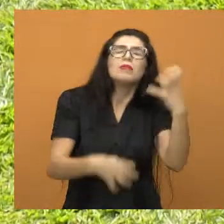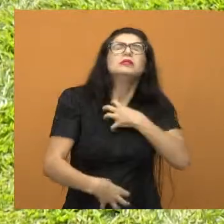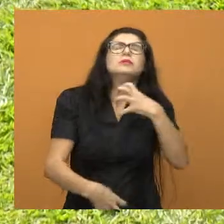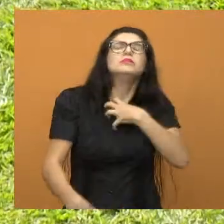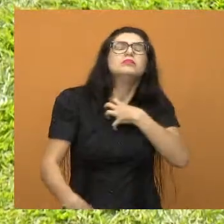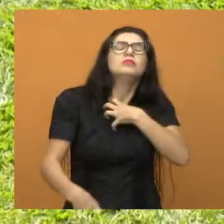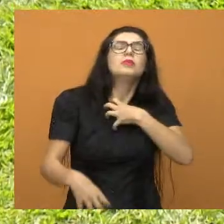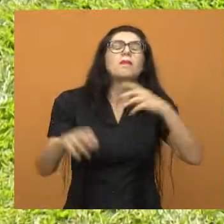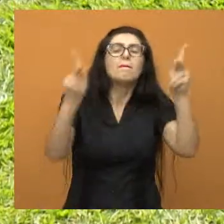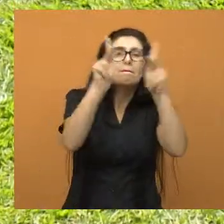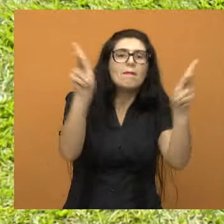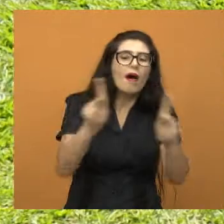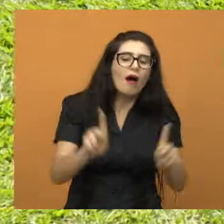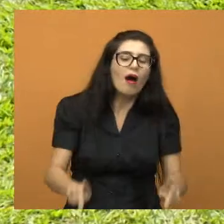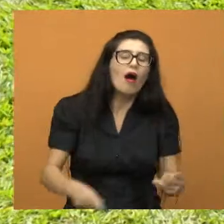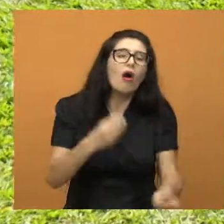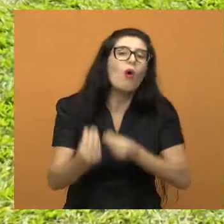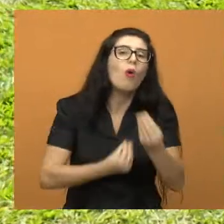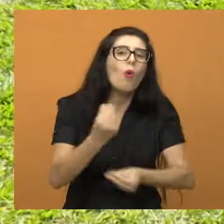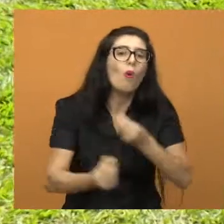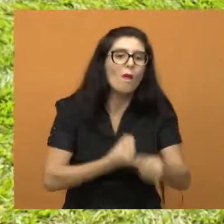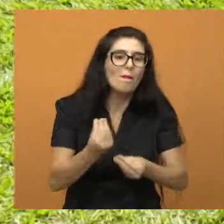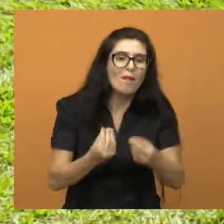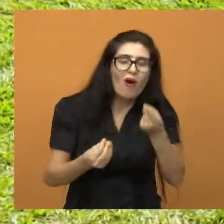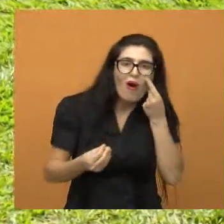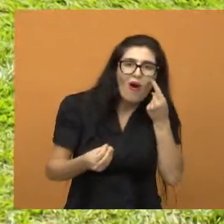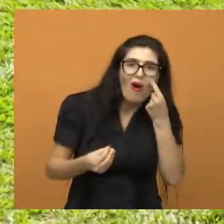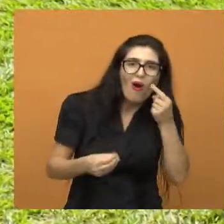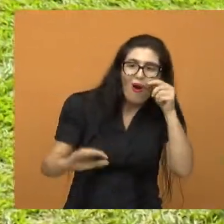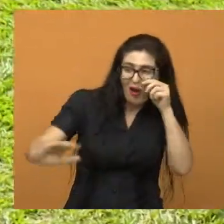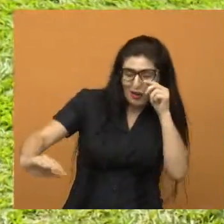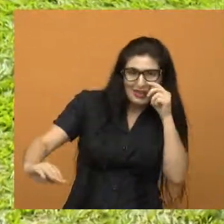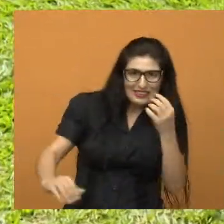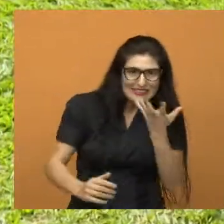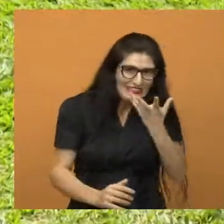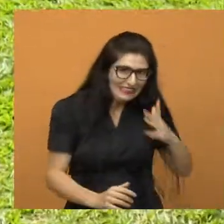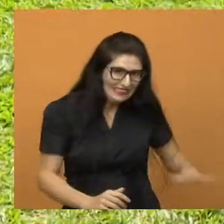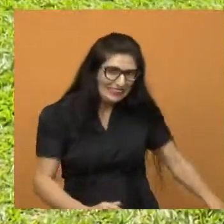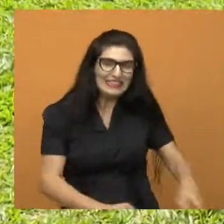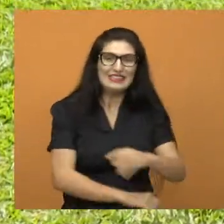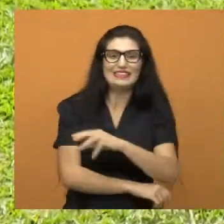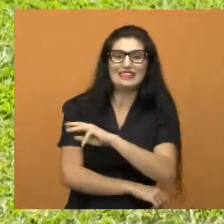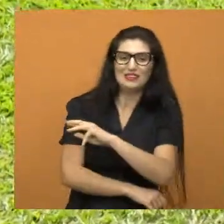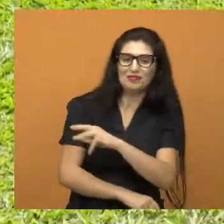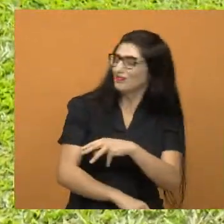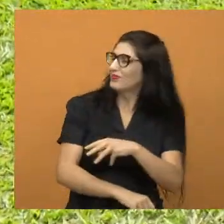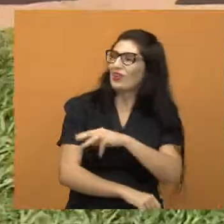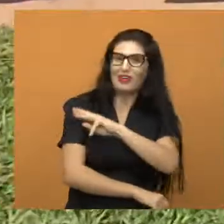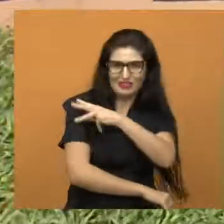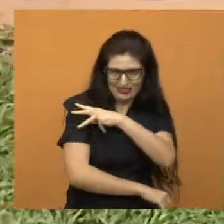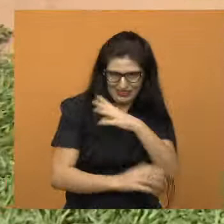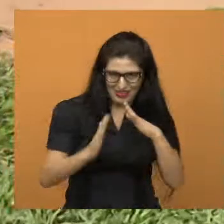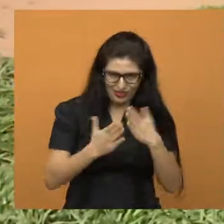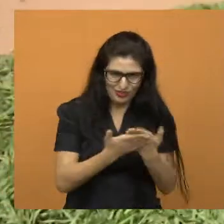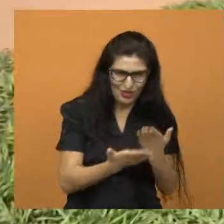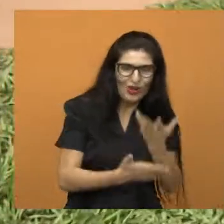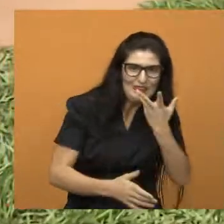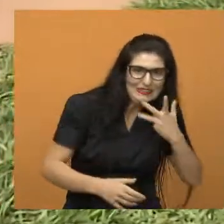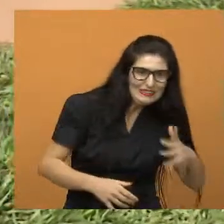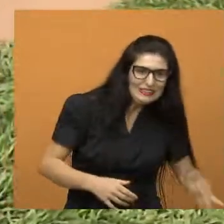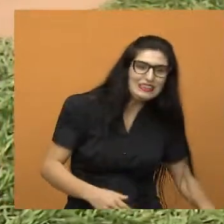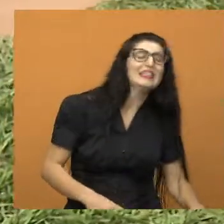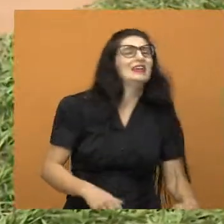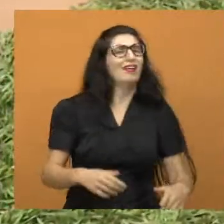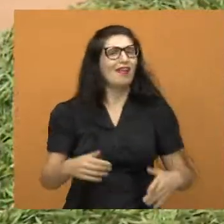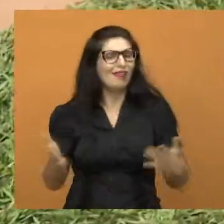E falando em agente da paz, olha lá quem vem chegando. O agente Luiz Henrique, do 3º ano, que foi encarregado de fiscalizar os princípios